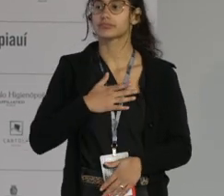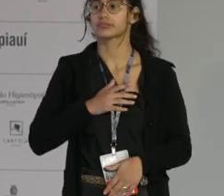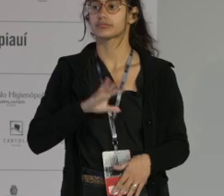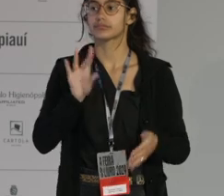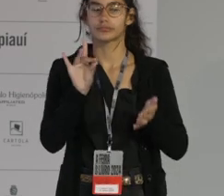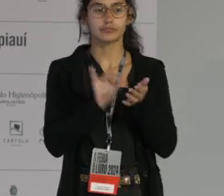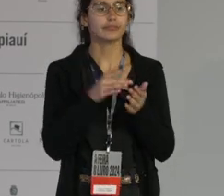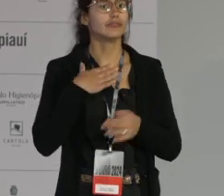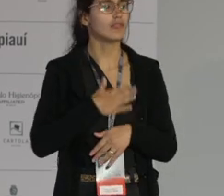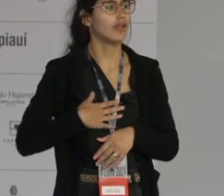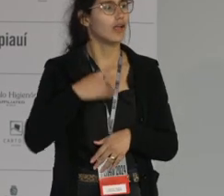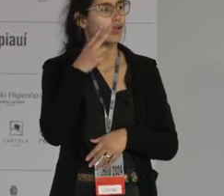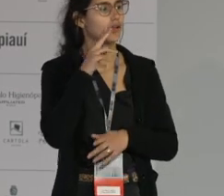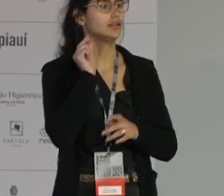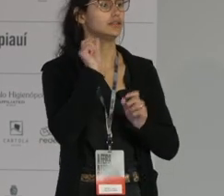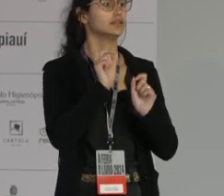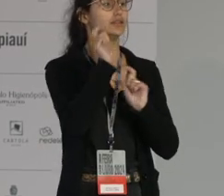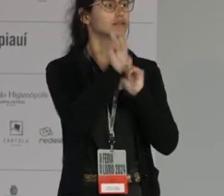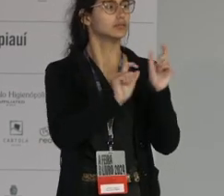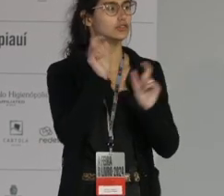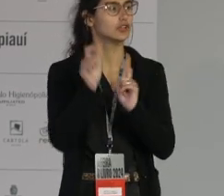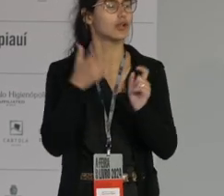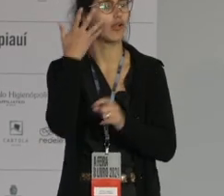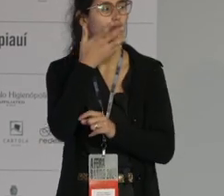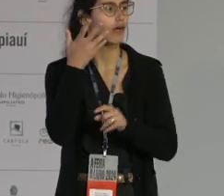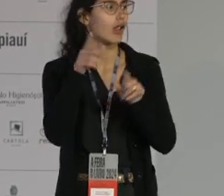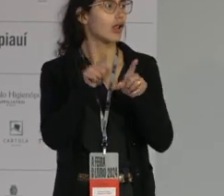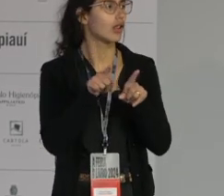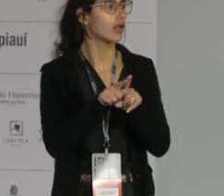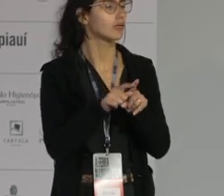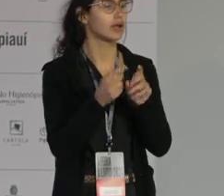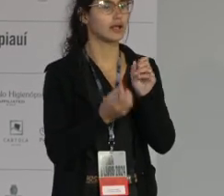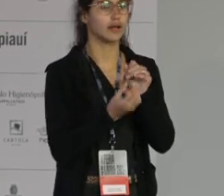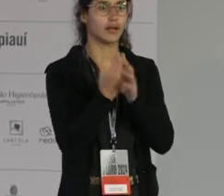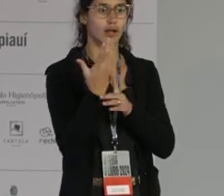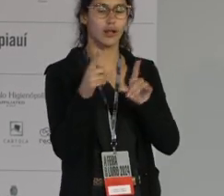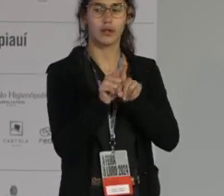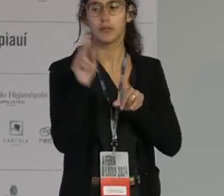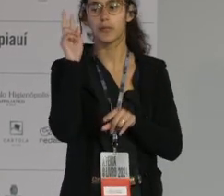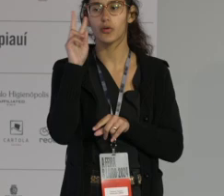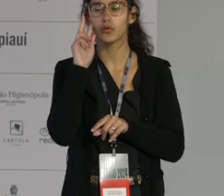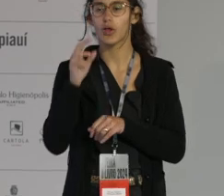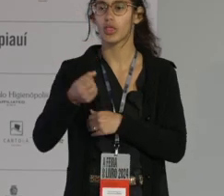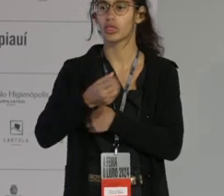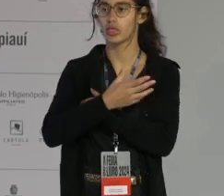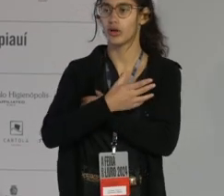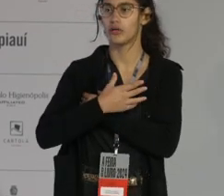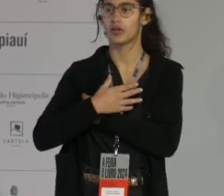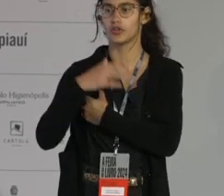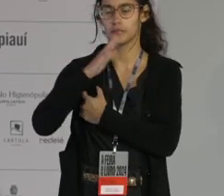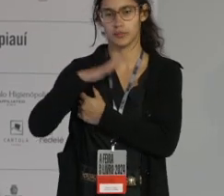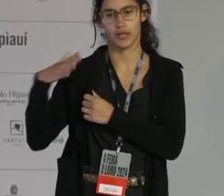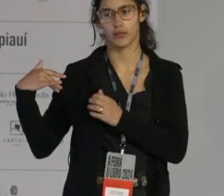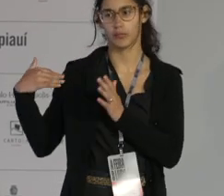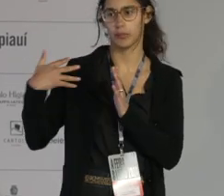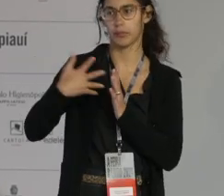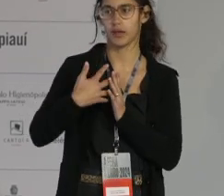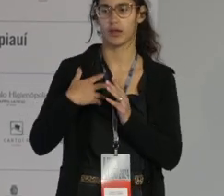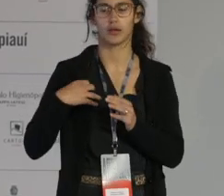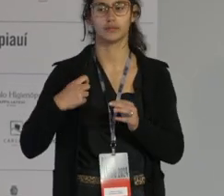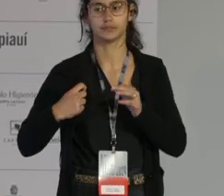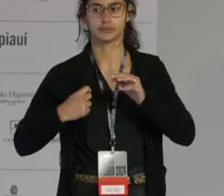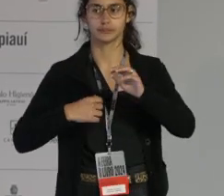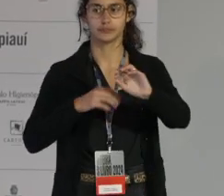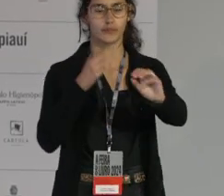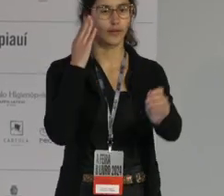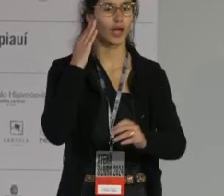Realmente eu gosto de ouvir o que as pessoas falam e daí criar uma história. Isso desde pequena, sabe? Você está no ônibus, assim,